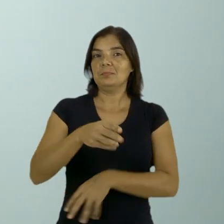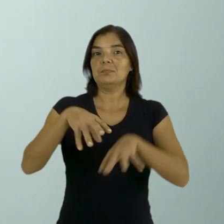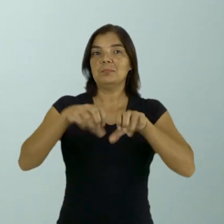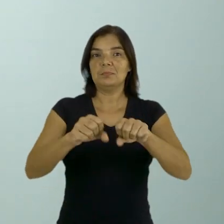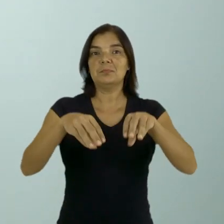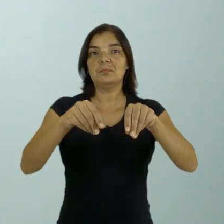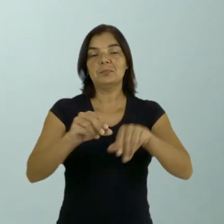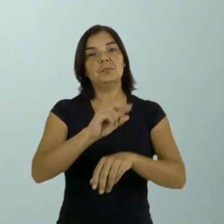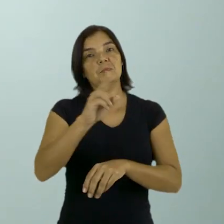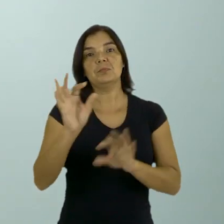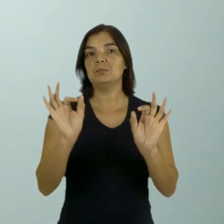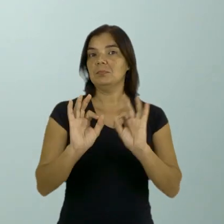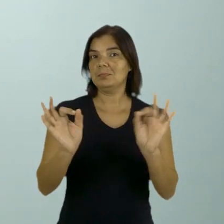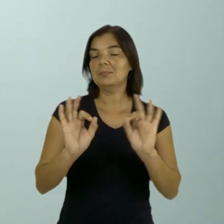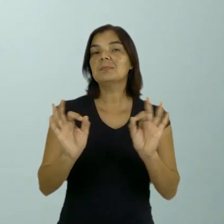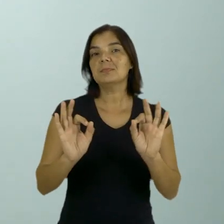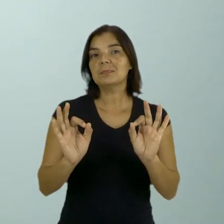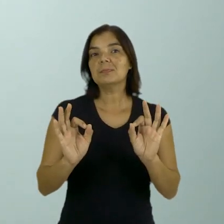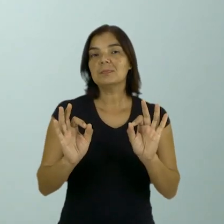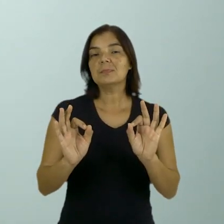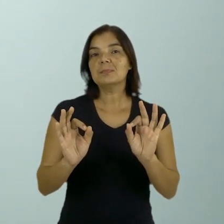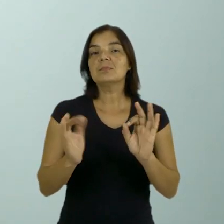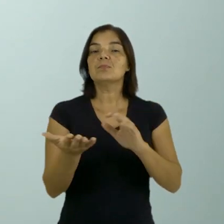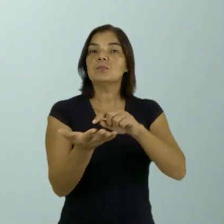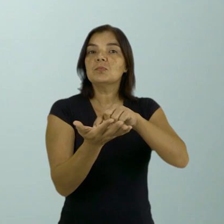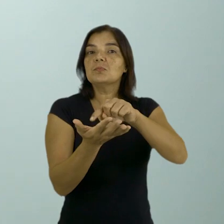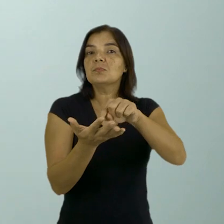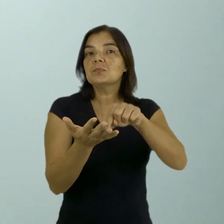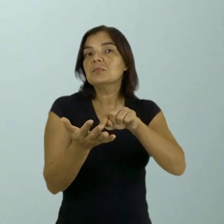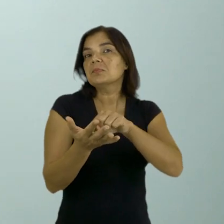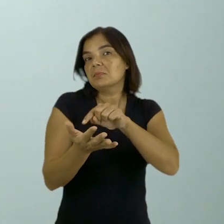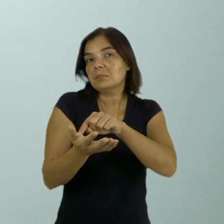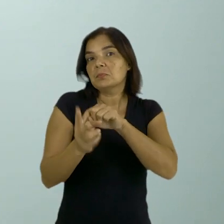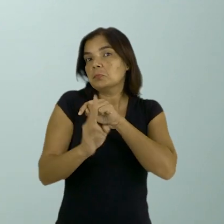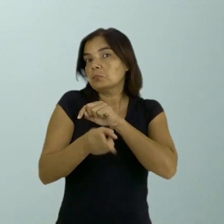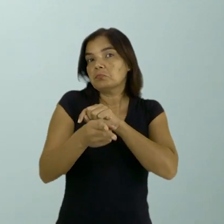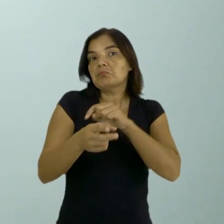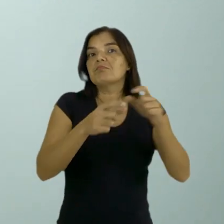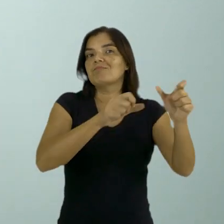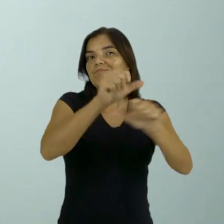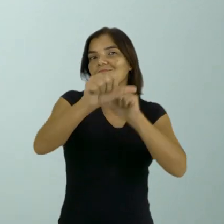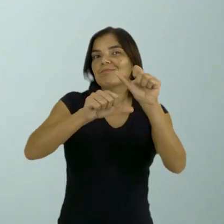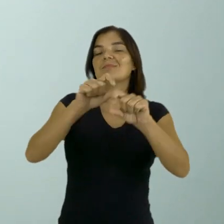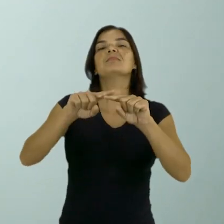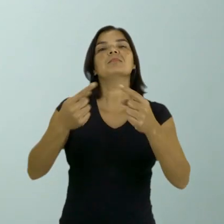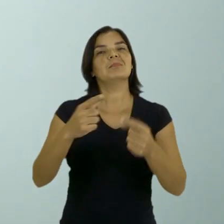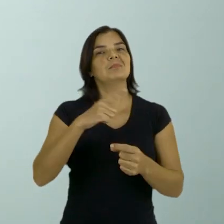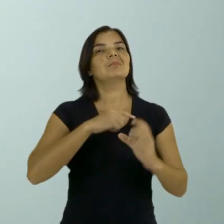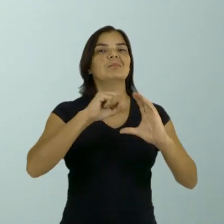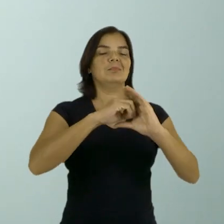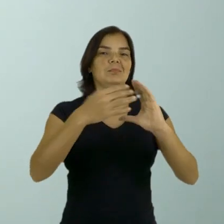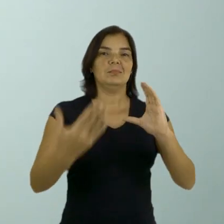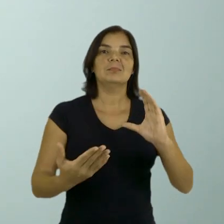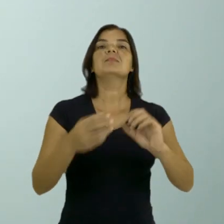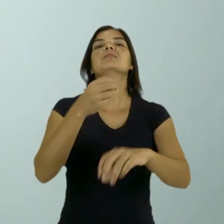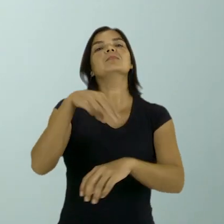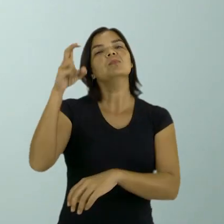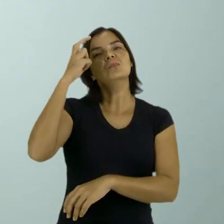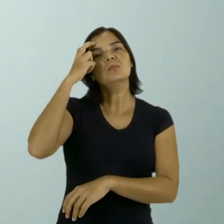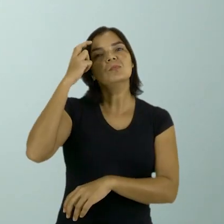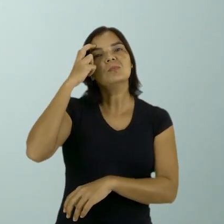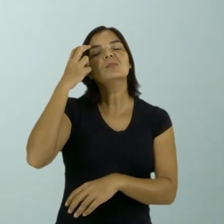território, ou não, como a gente viu no caso dos povos ciganos que não vivem num determinado território, mas que possuem características